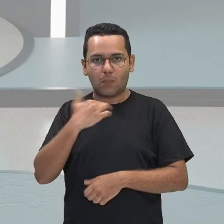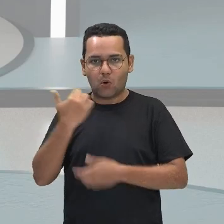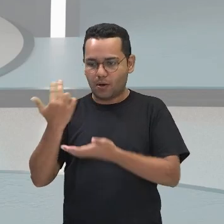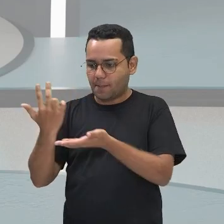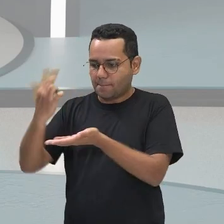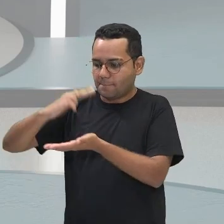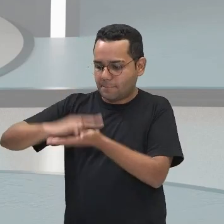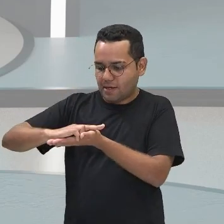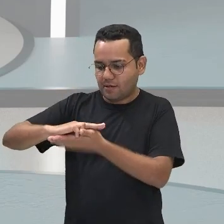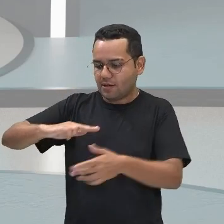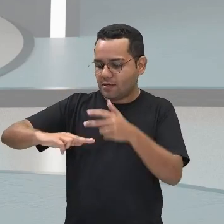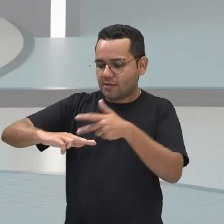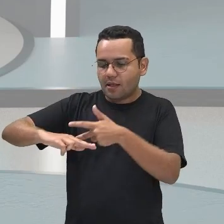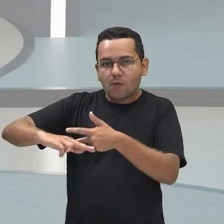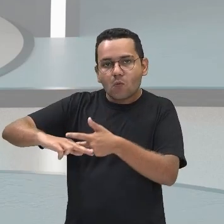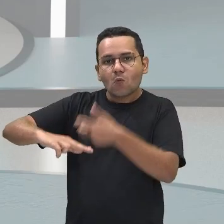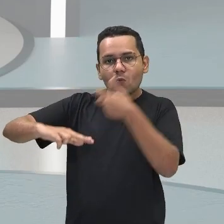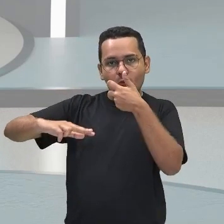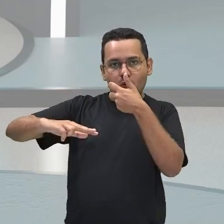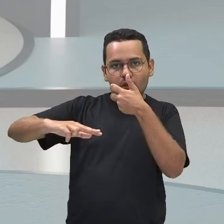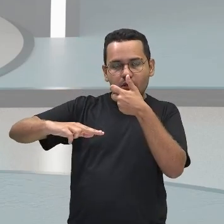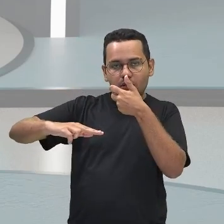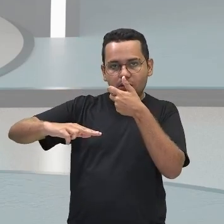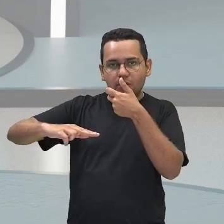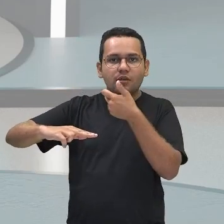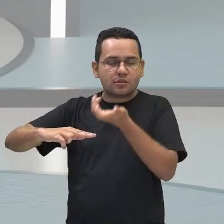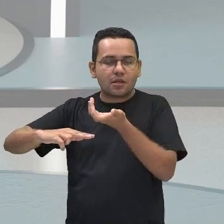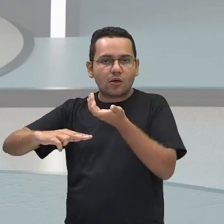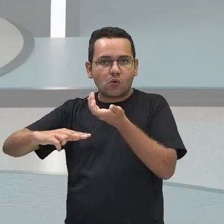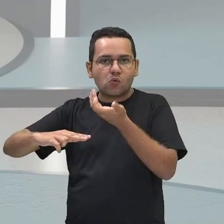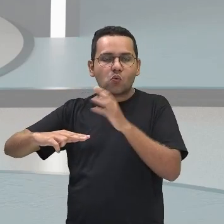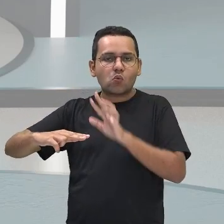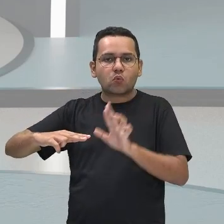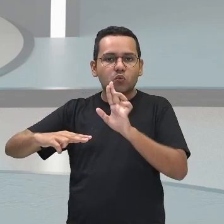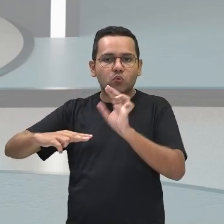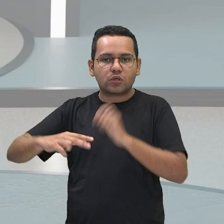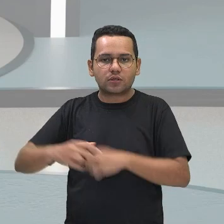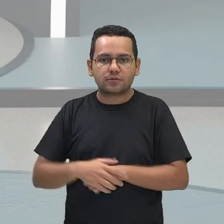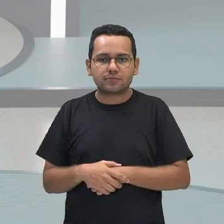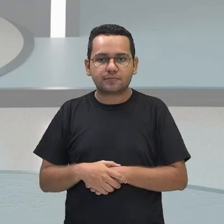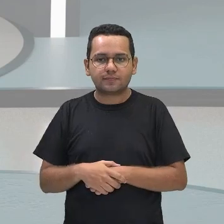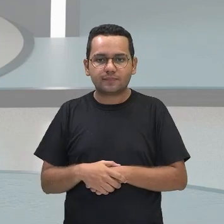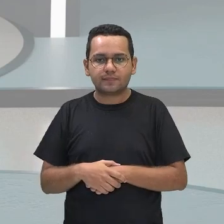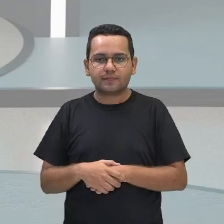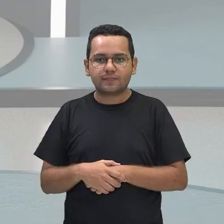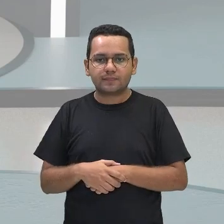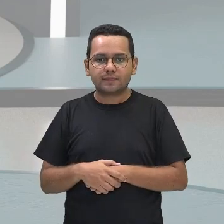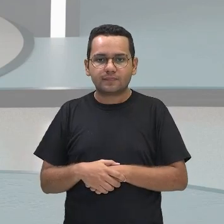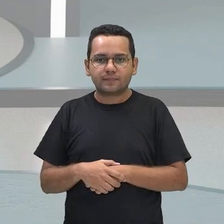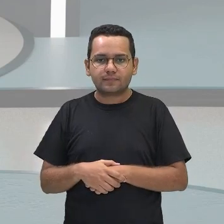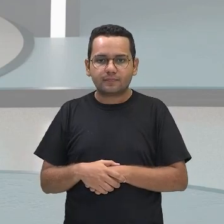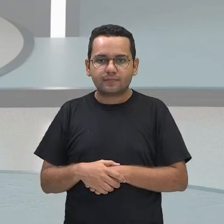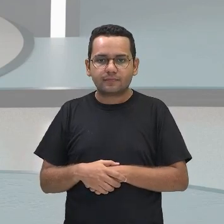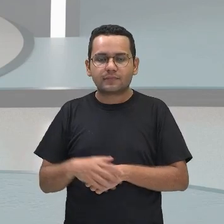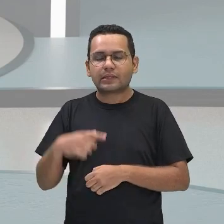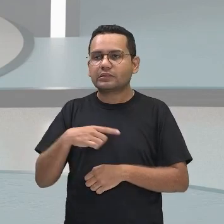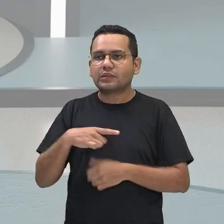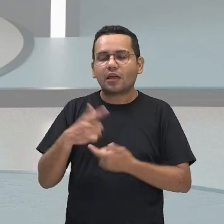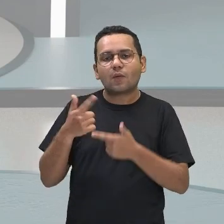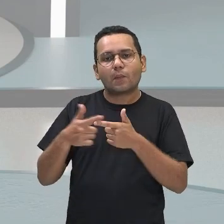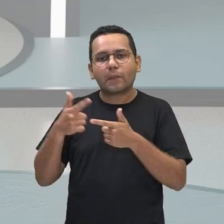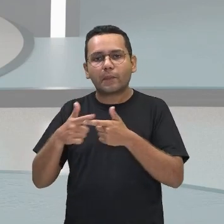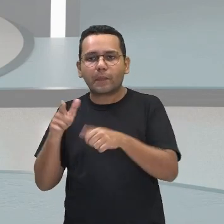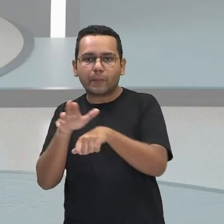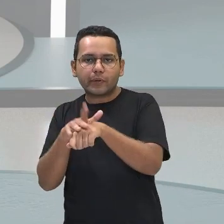que utilizam, o certo é para utilizar quando você tem uma deficiência, tem uma patologia.